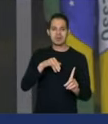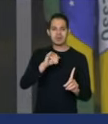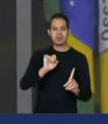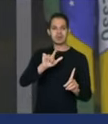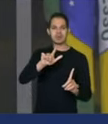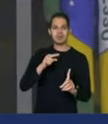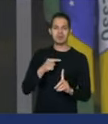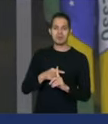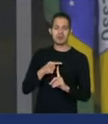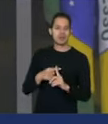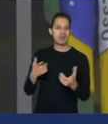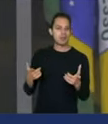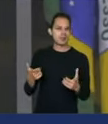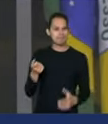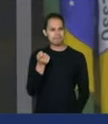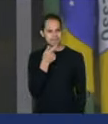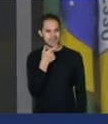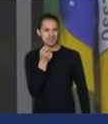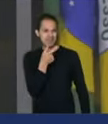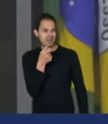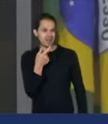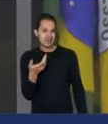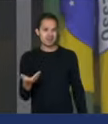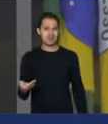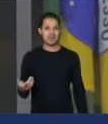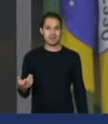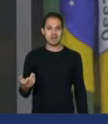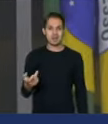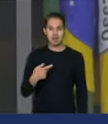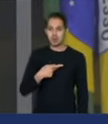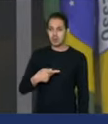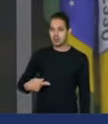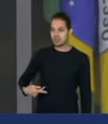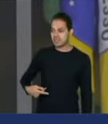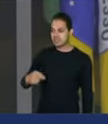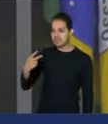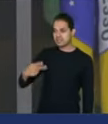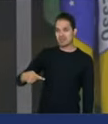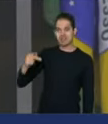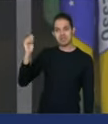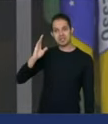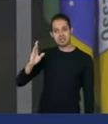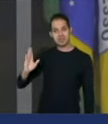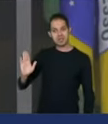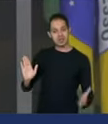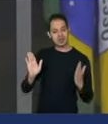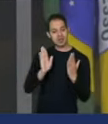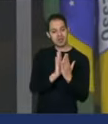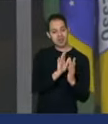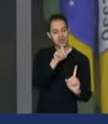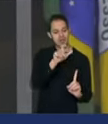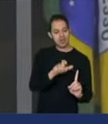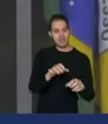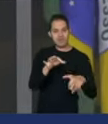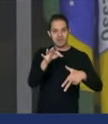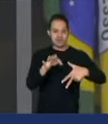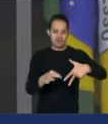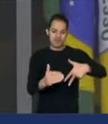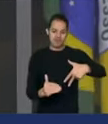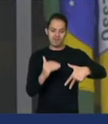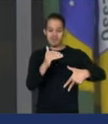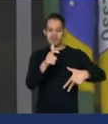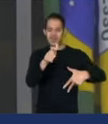pode ser uma piada. O presidente da República, ele vai explicar para a ministra Rosa Weber ler o